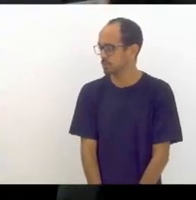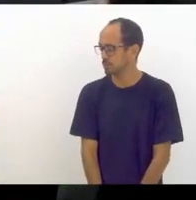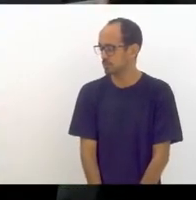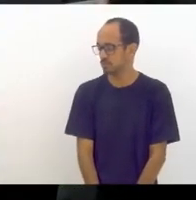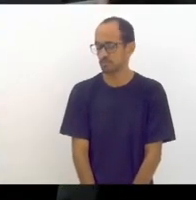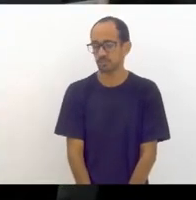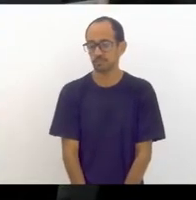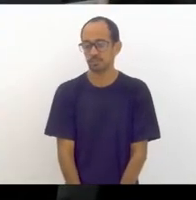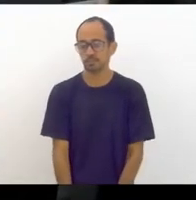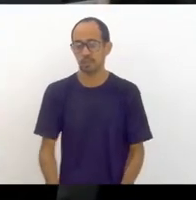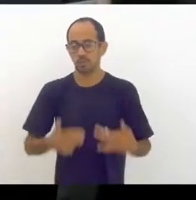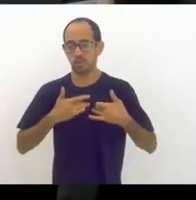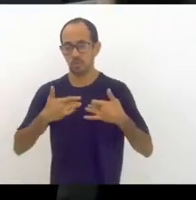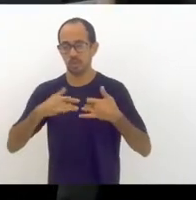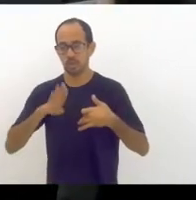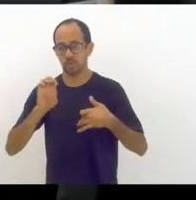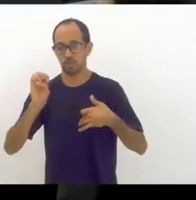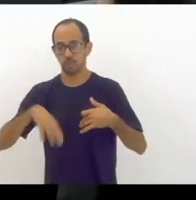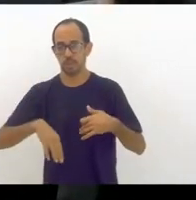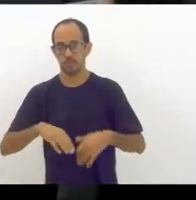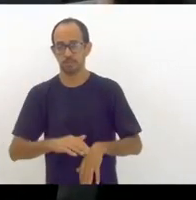Voluntários do Bem.